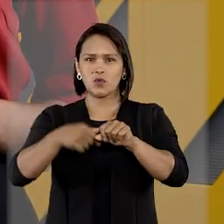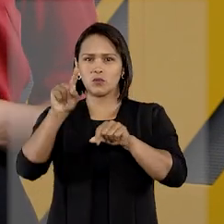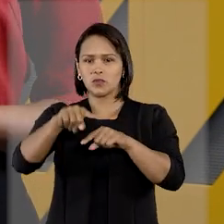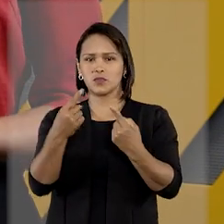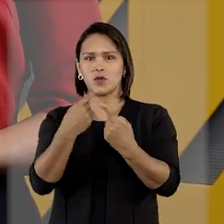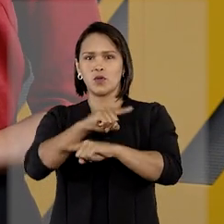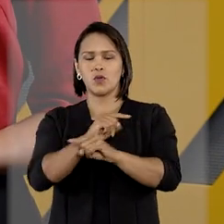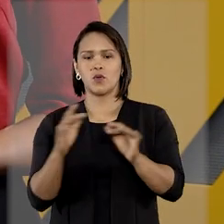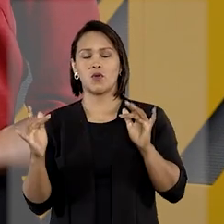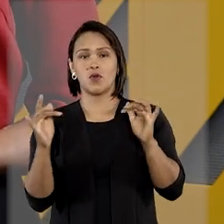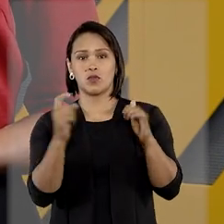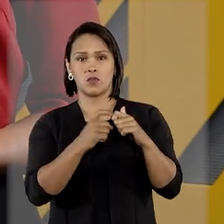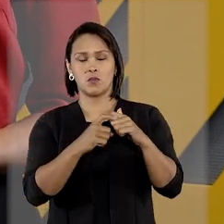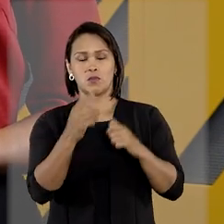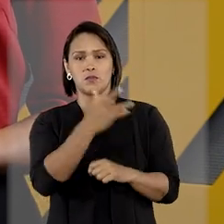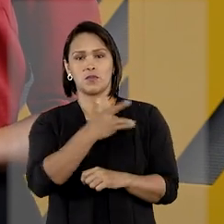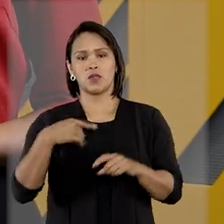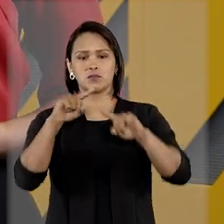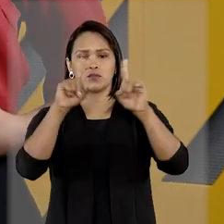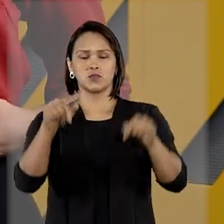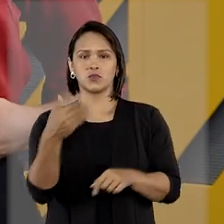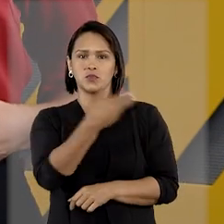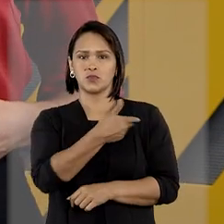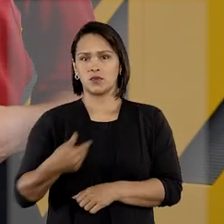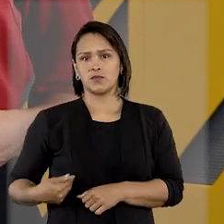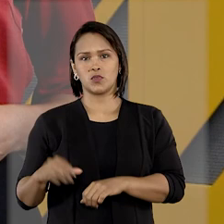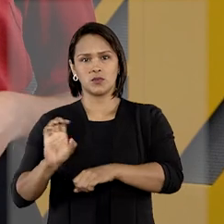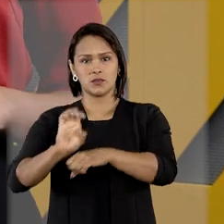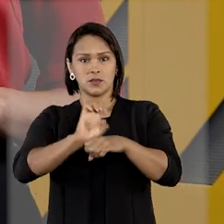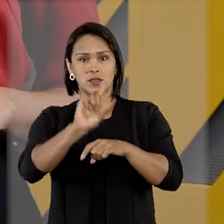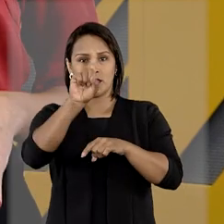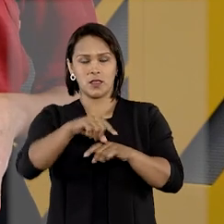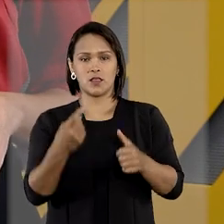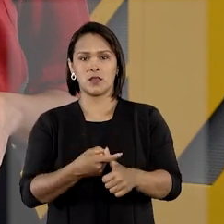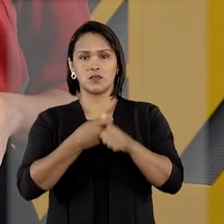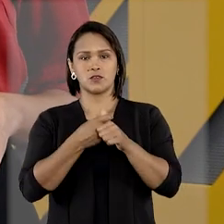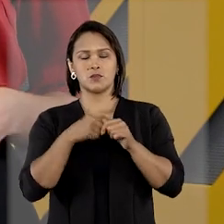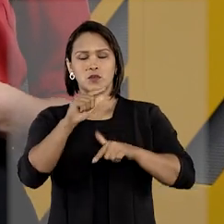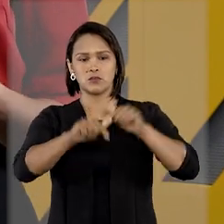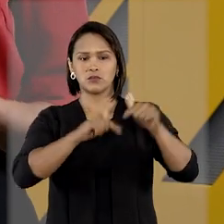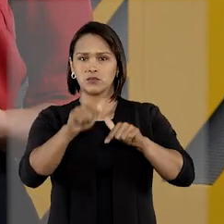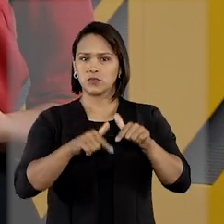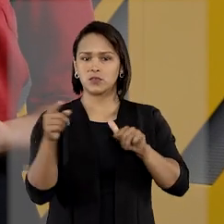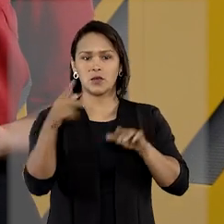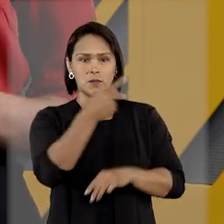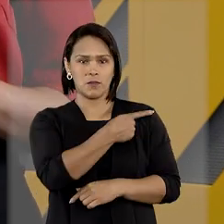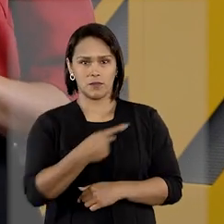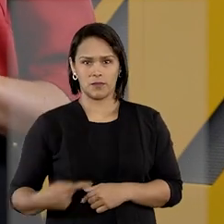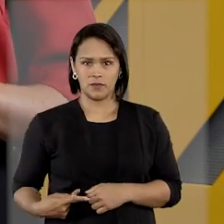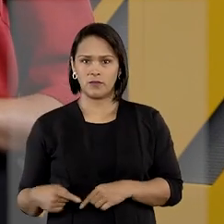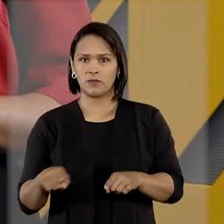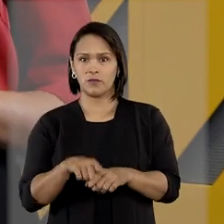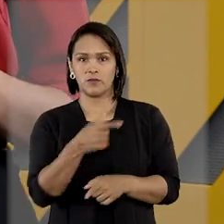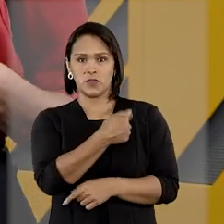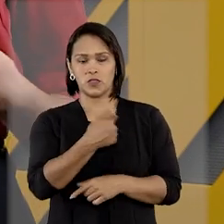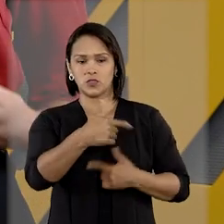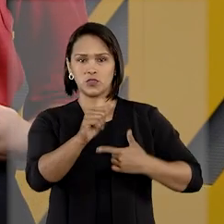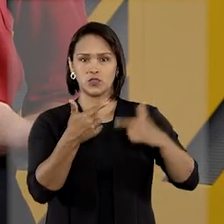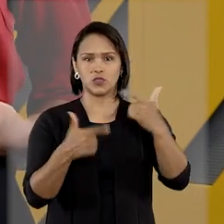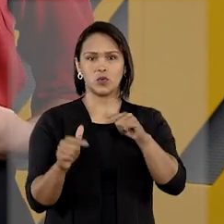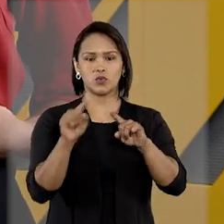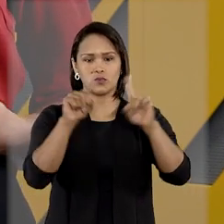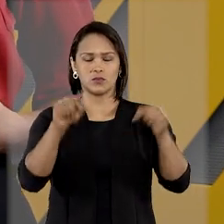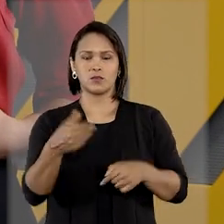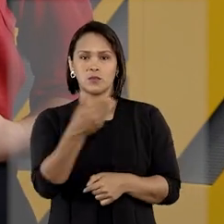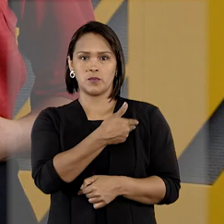de crimes contra o plano de saúde dos servidores estaduais. Além da suspensão do exercício da função do governador e de